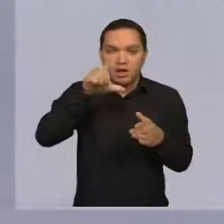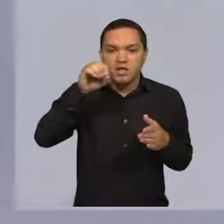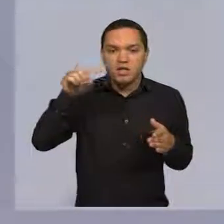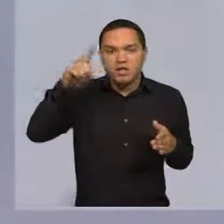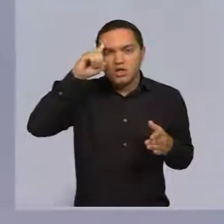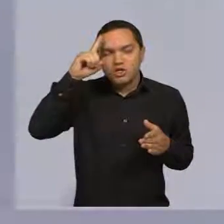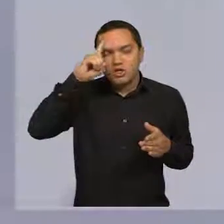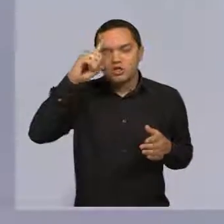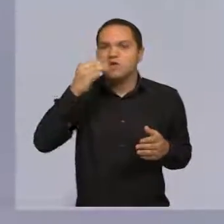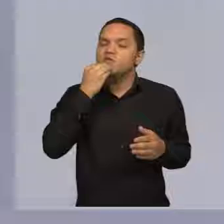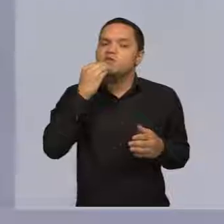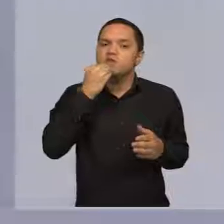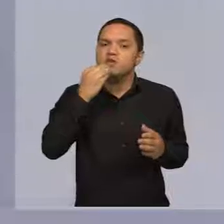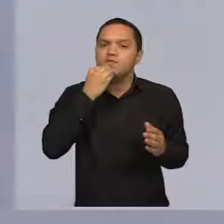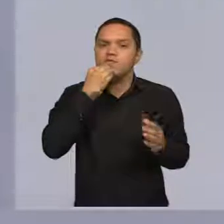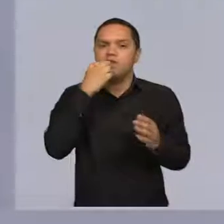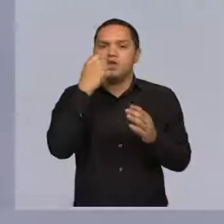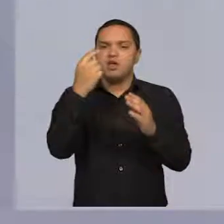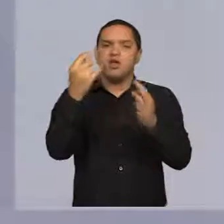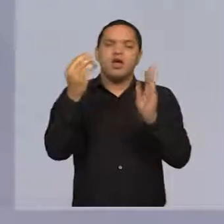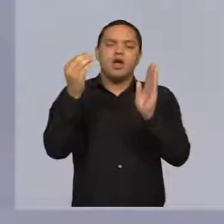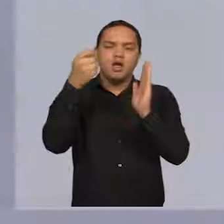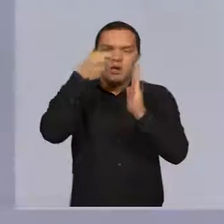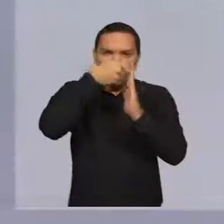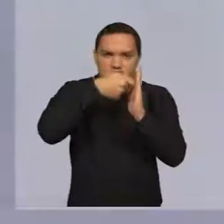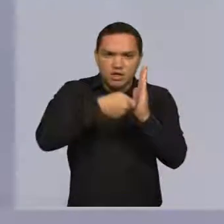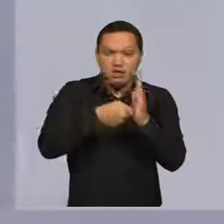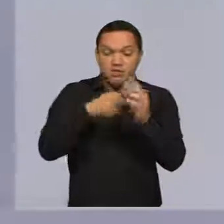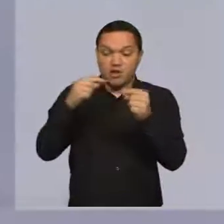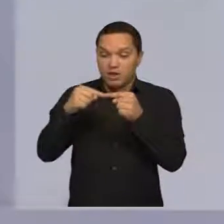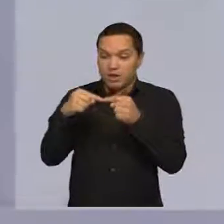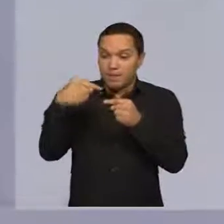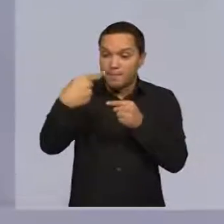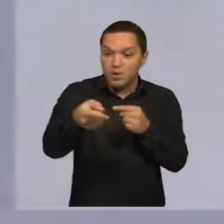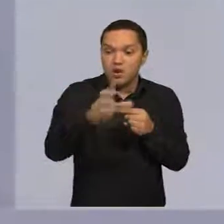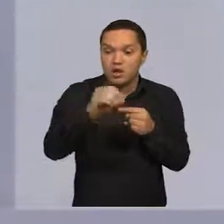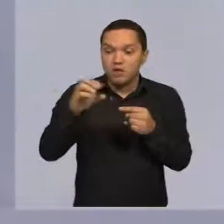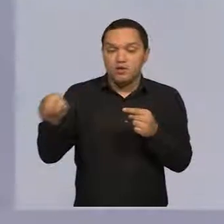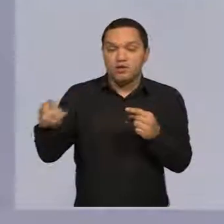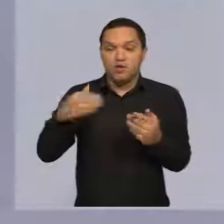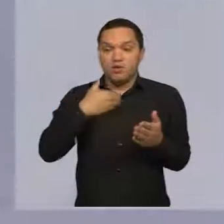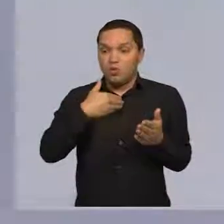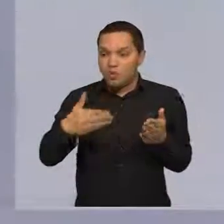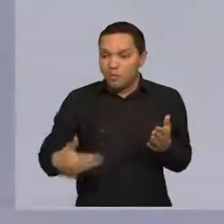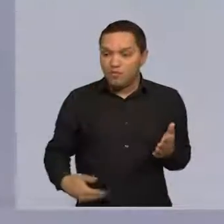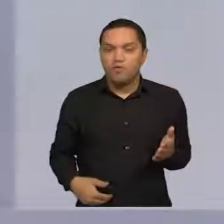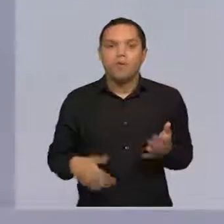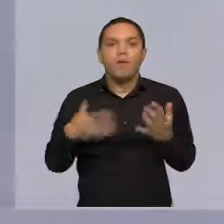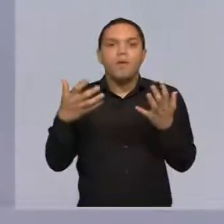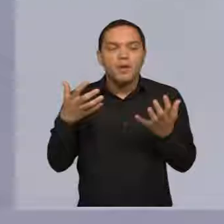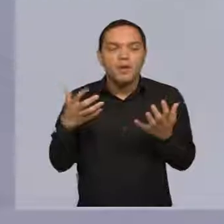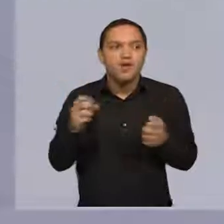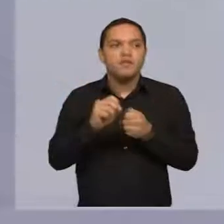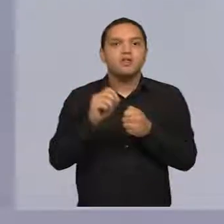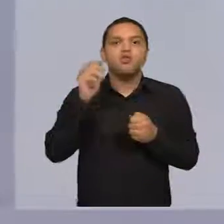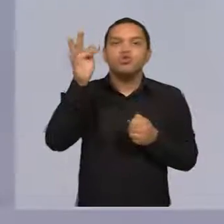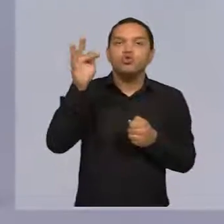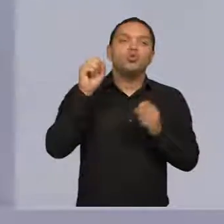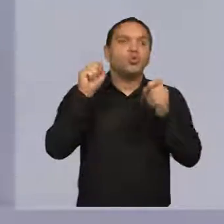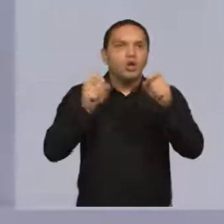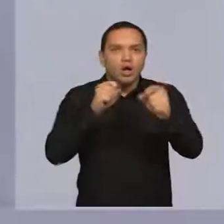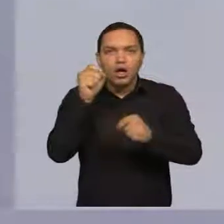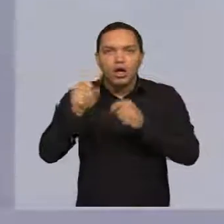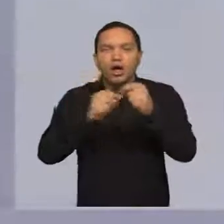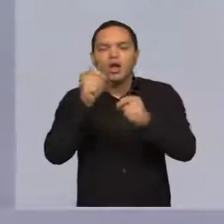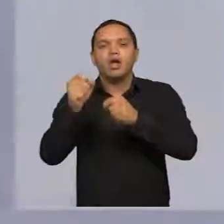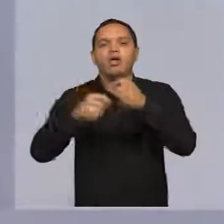linha sinalizando que, após os 100 dias, o programa de governo está prevendo aí explicar essa integração,